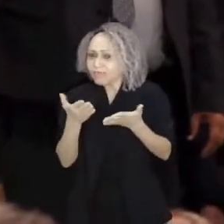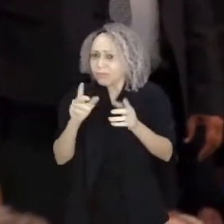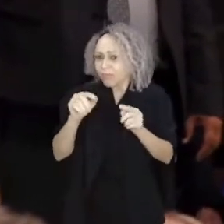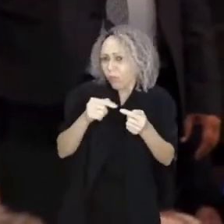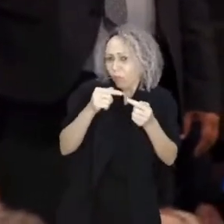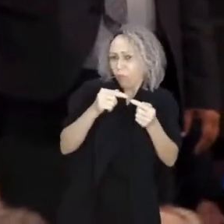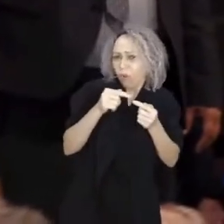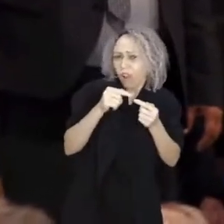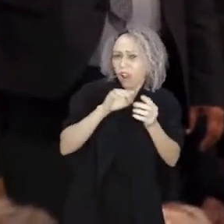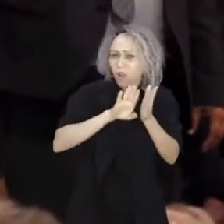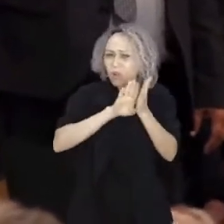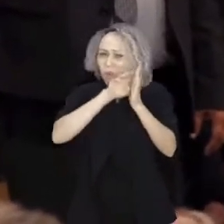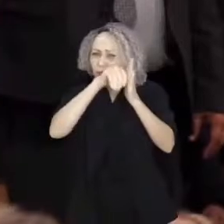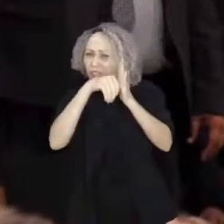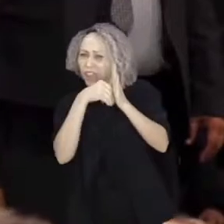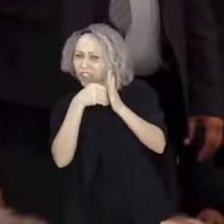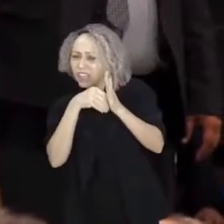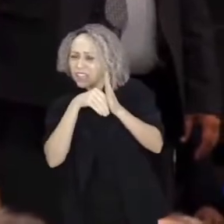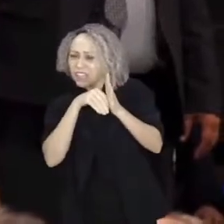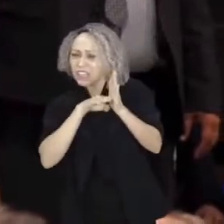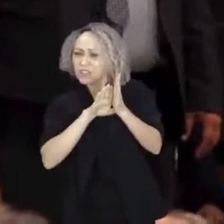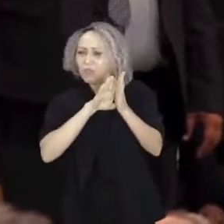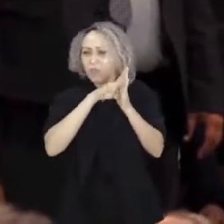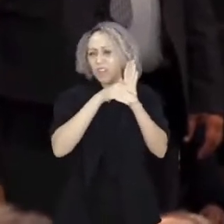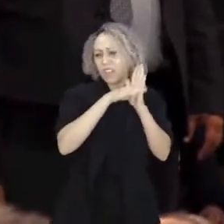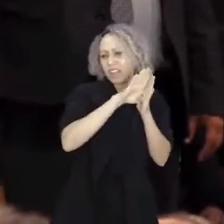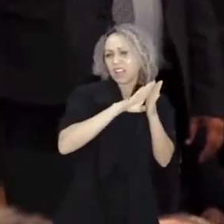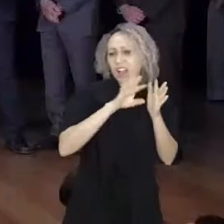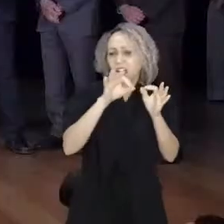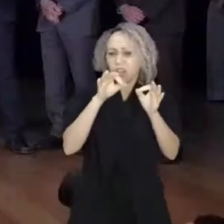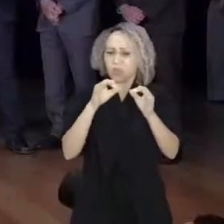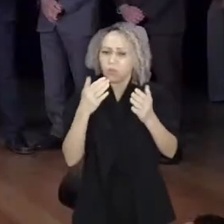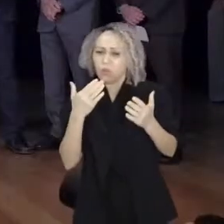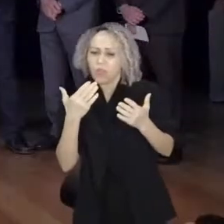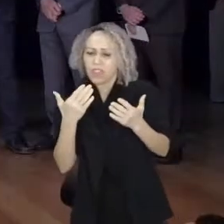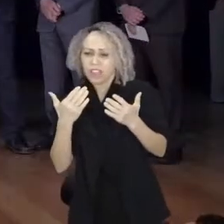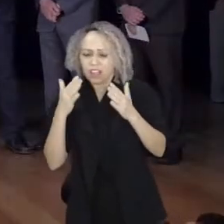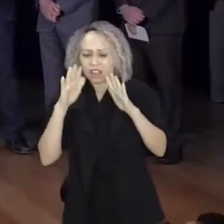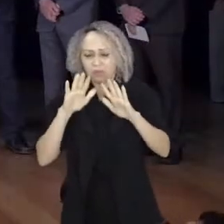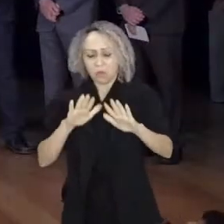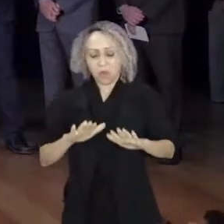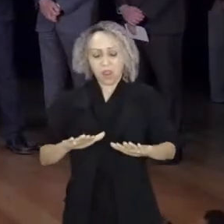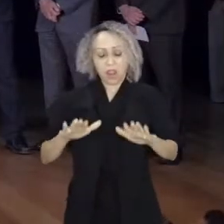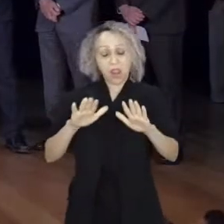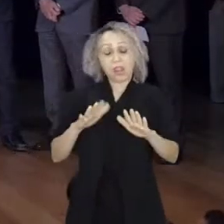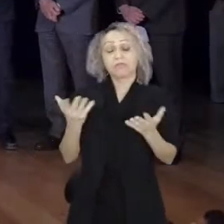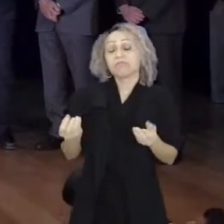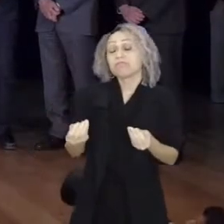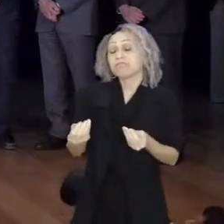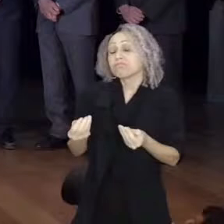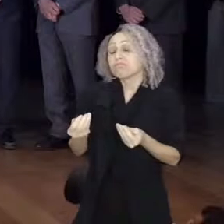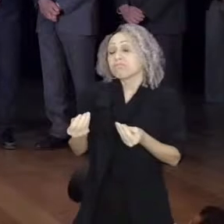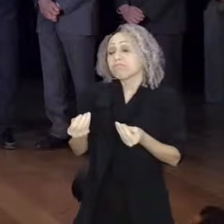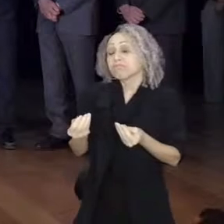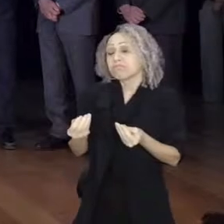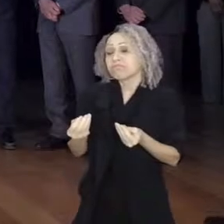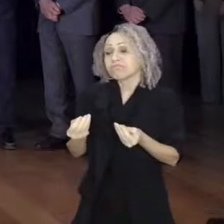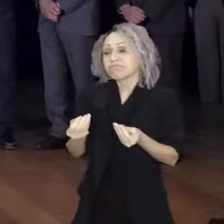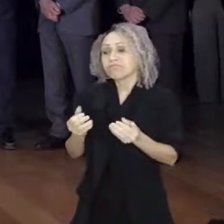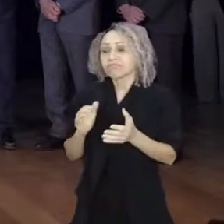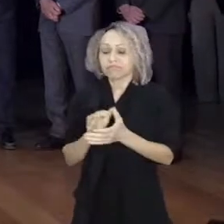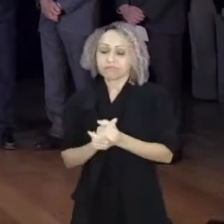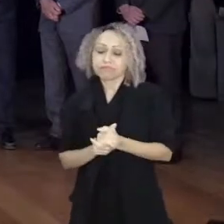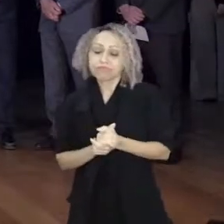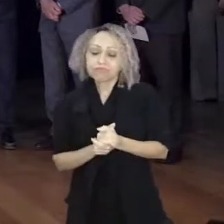a Diretoria-Geral da Polícia Federal vai ser anunciada. Obrigada. Olha, o perfil do Ministério do